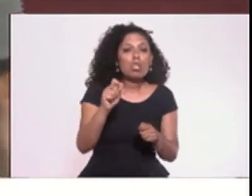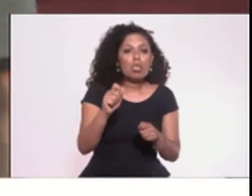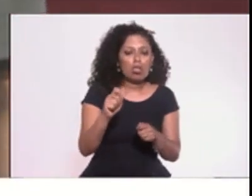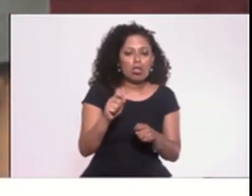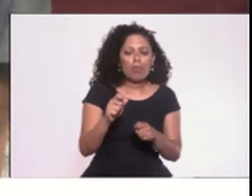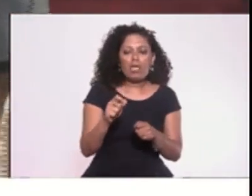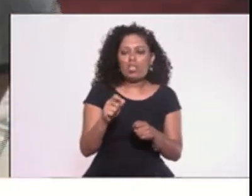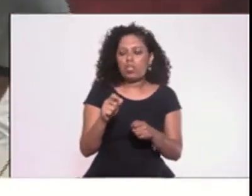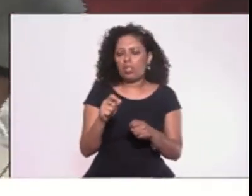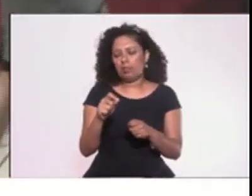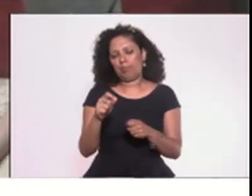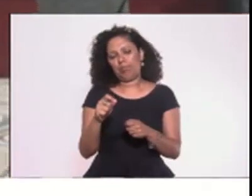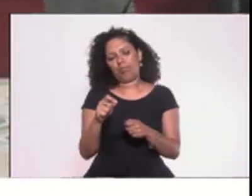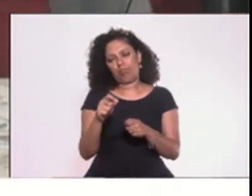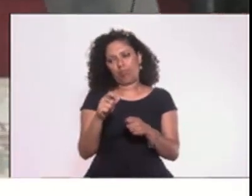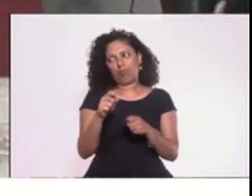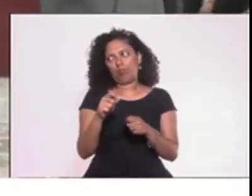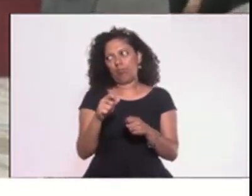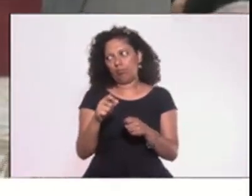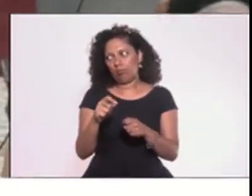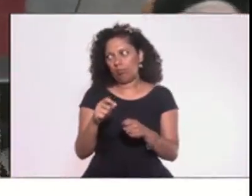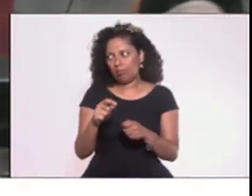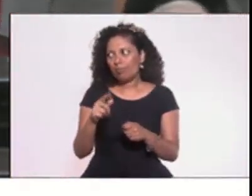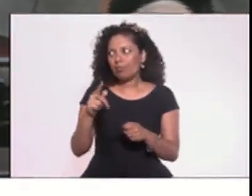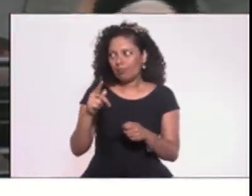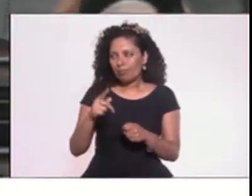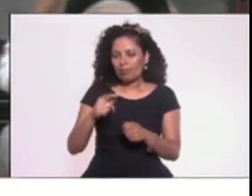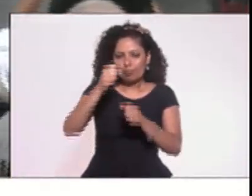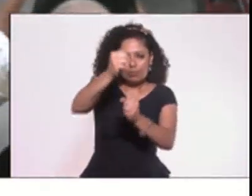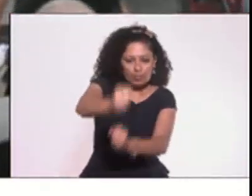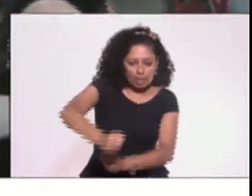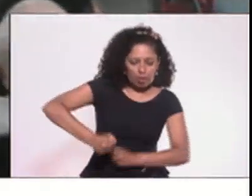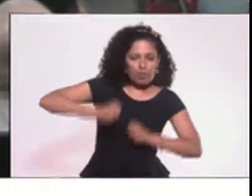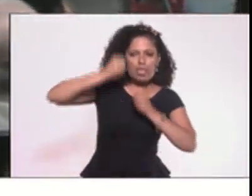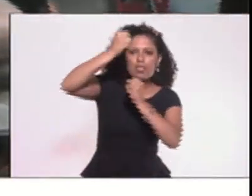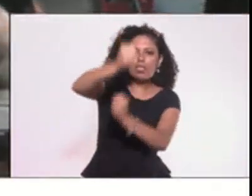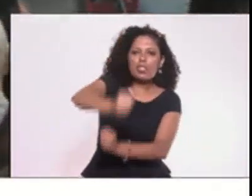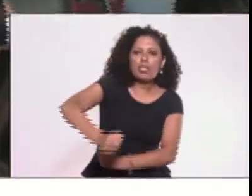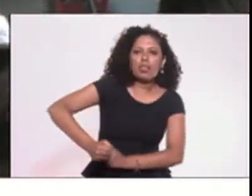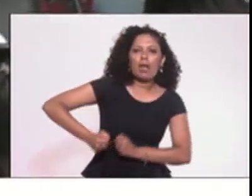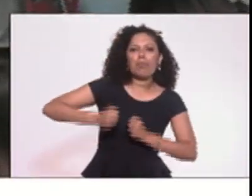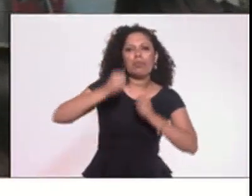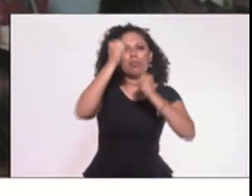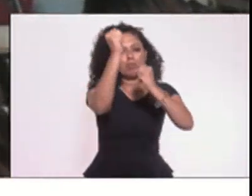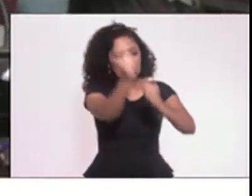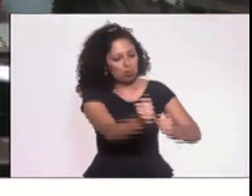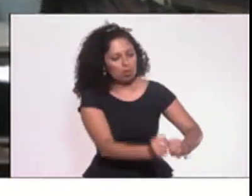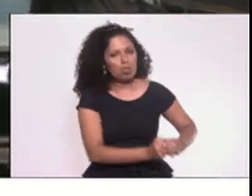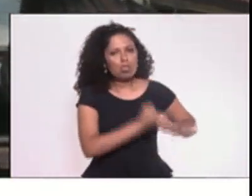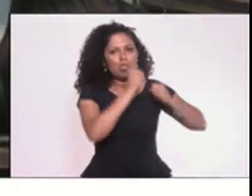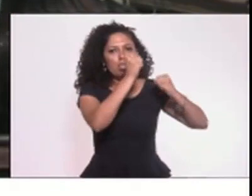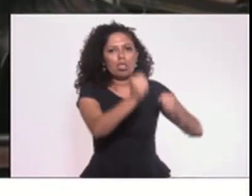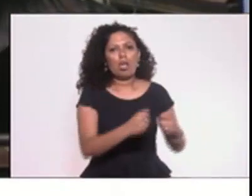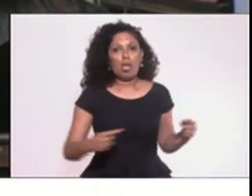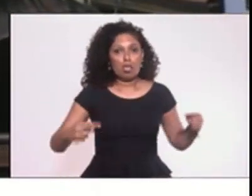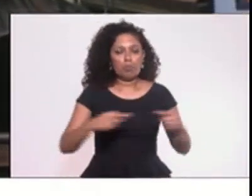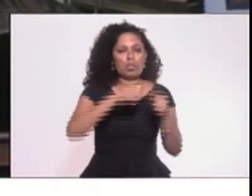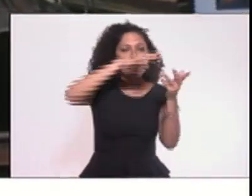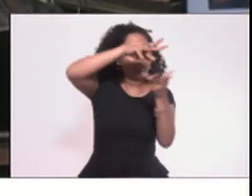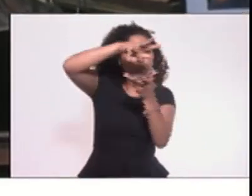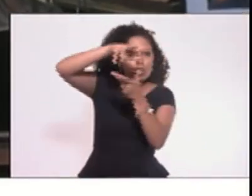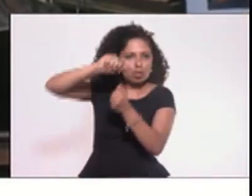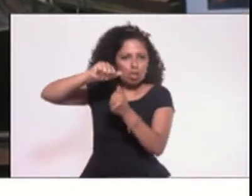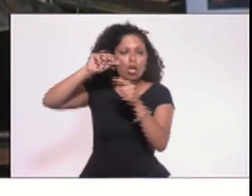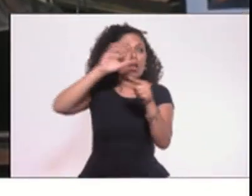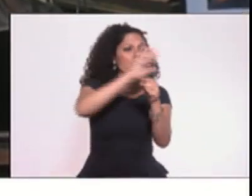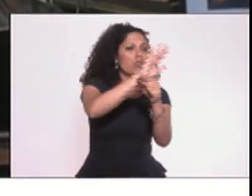Então, eles se inspiraram nesse modelo, estão construindo essa prancha e trabalhando com a sustentabilidade, proporcionando que as pessoas possam